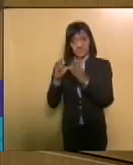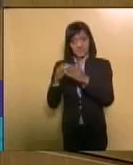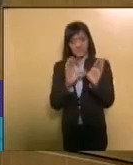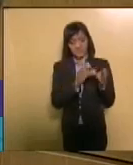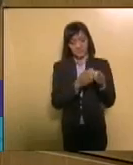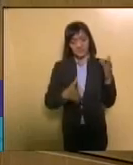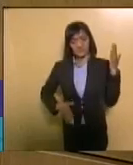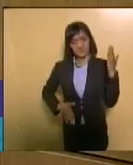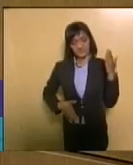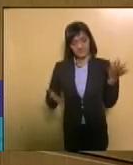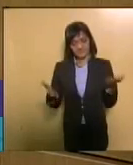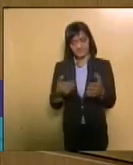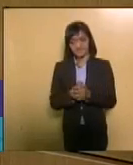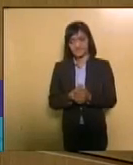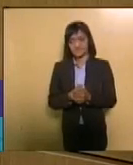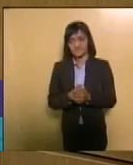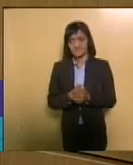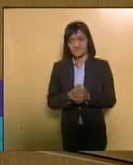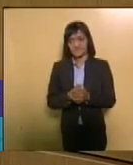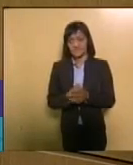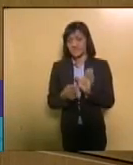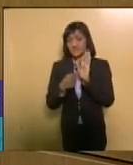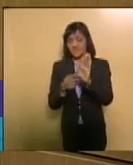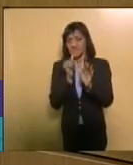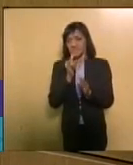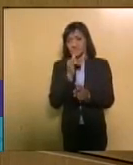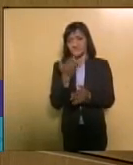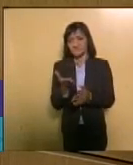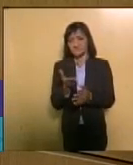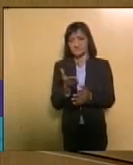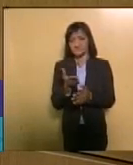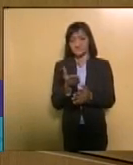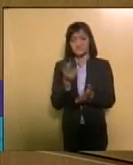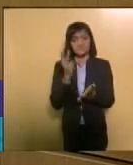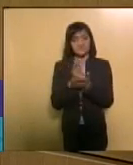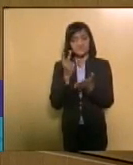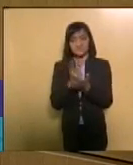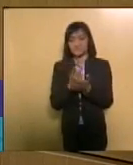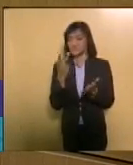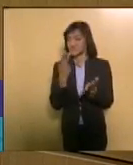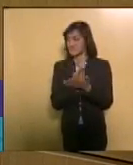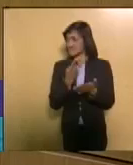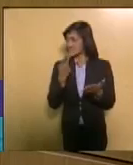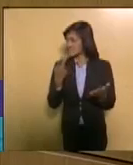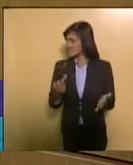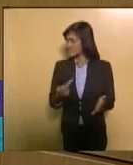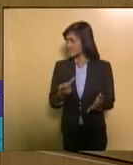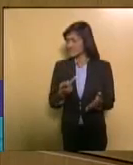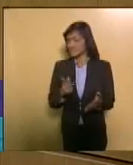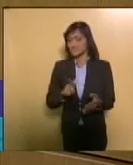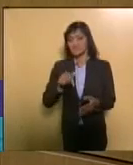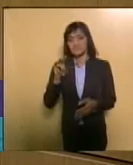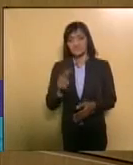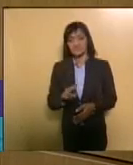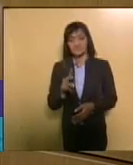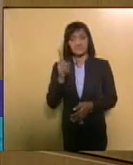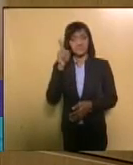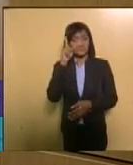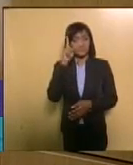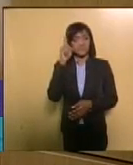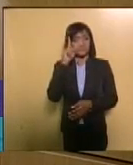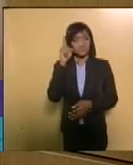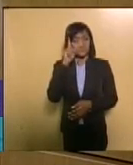sim é um exemplo muito eh cotidiano para quem tá no dia a dia das Polícias e no dia a